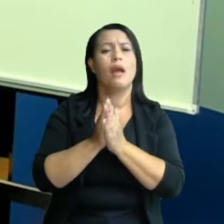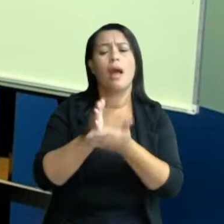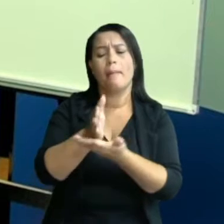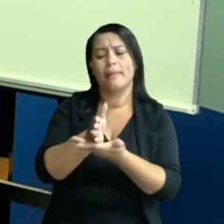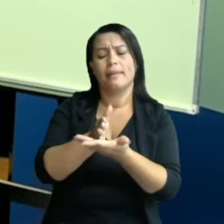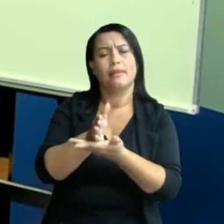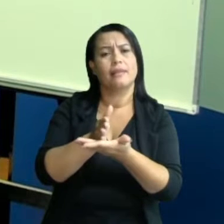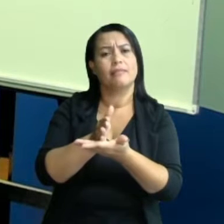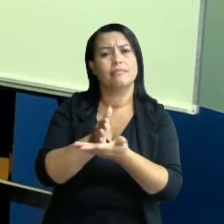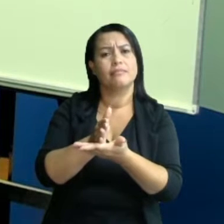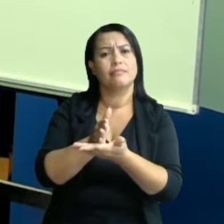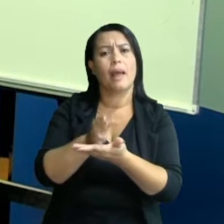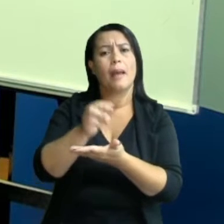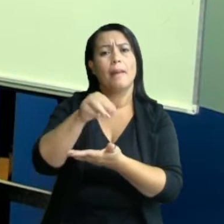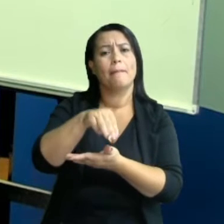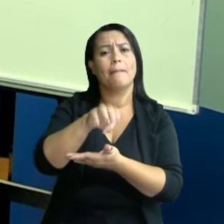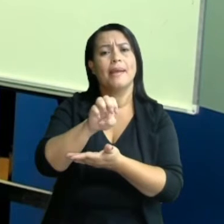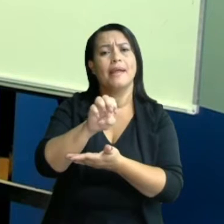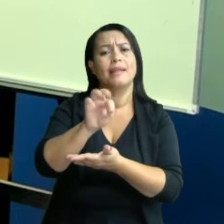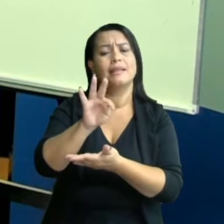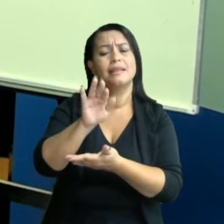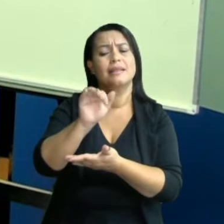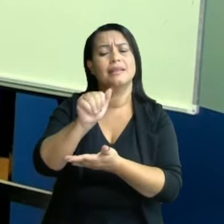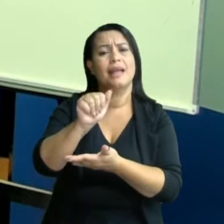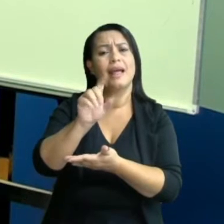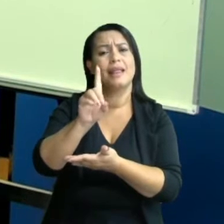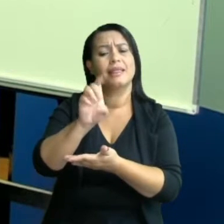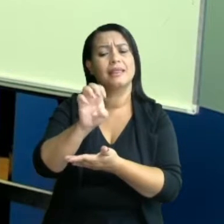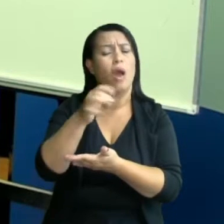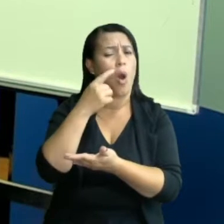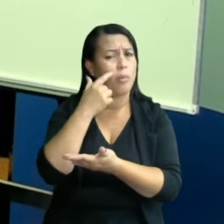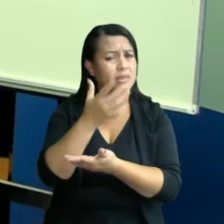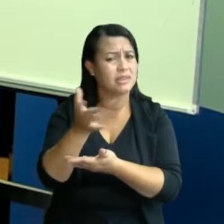metade. Então, eu tenho